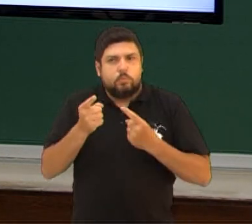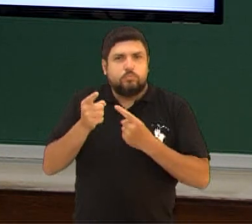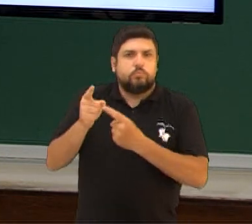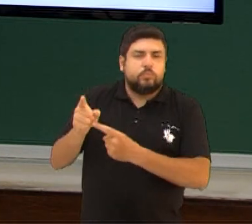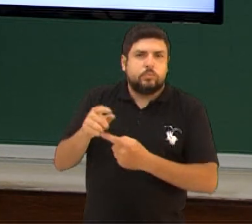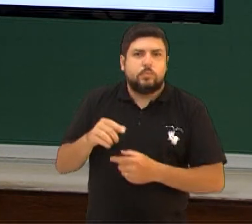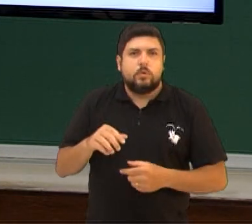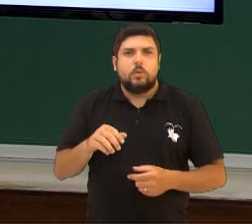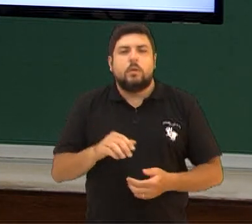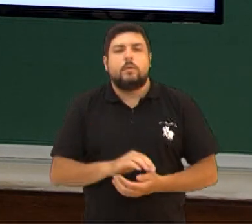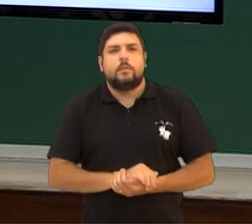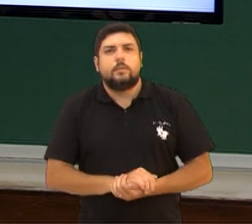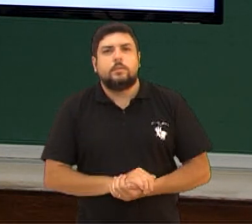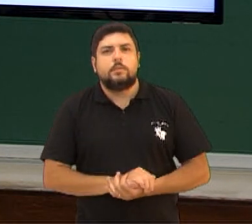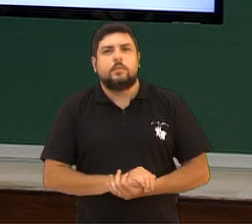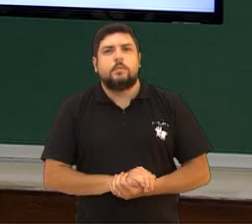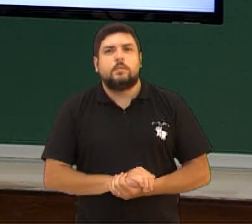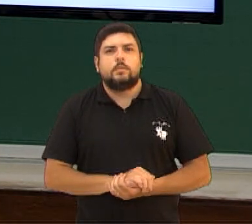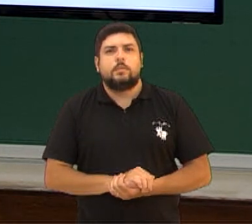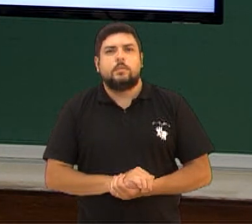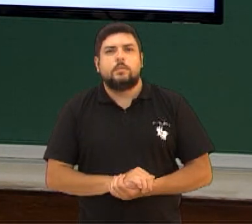Marcuse entendia.